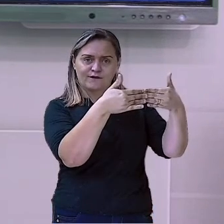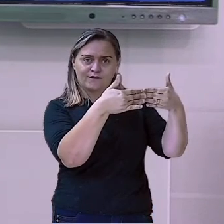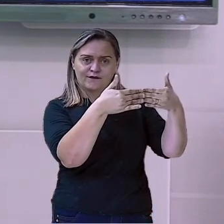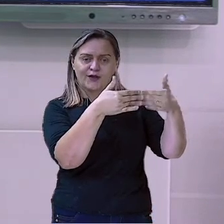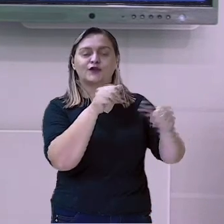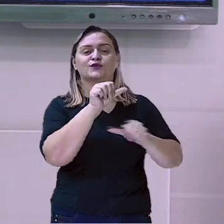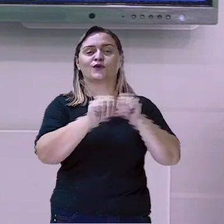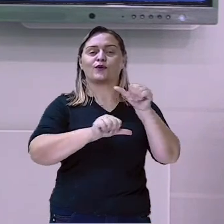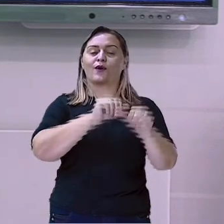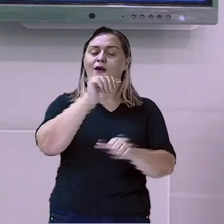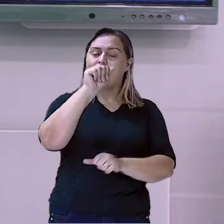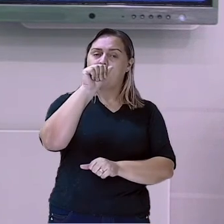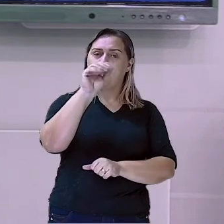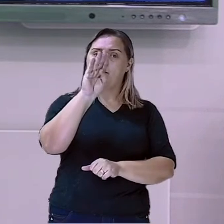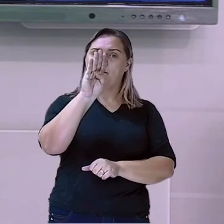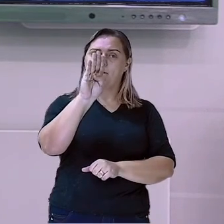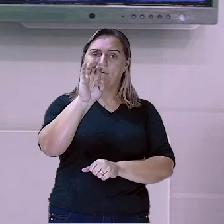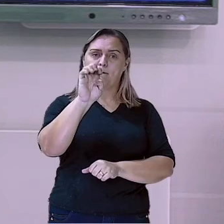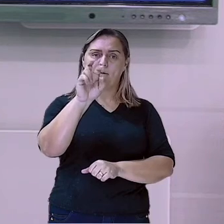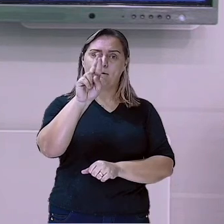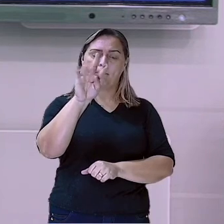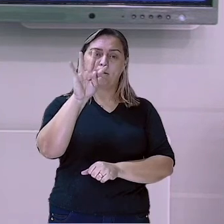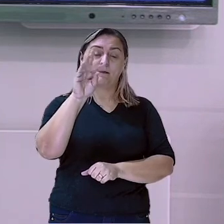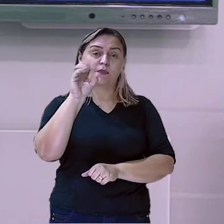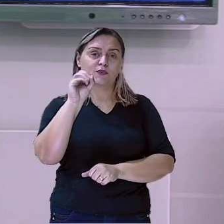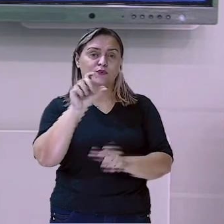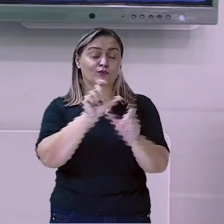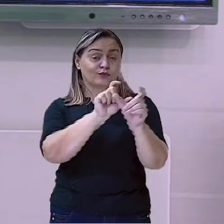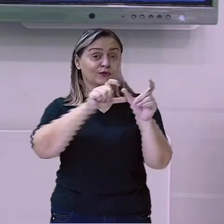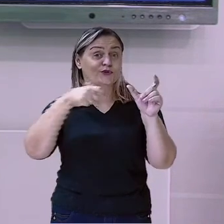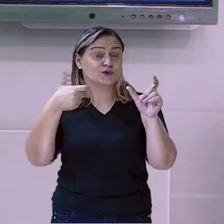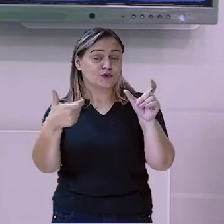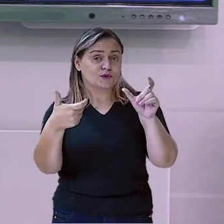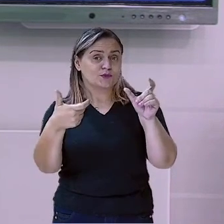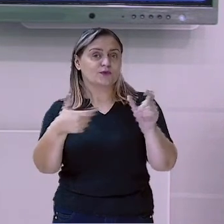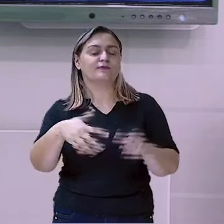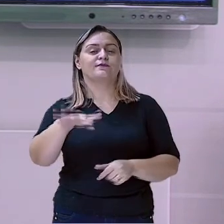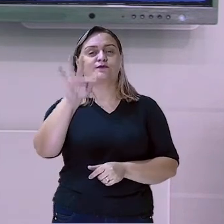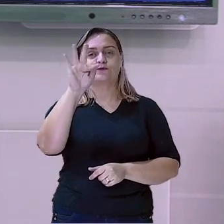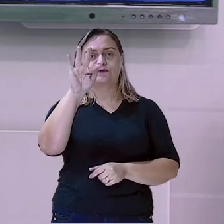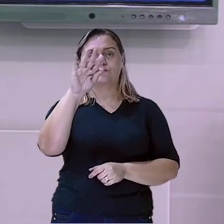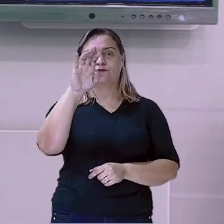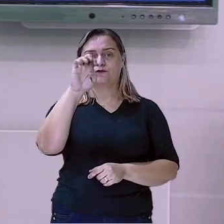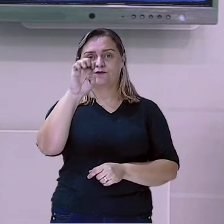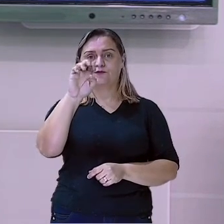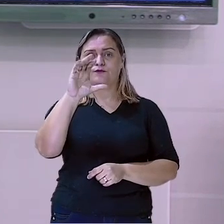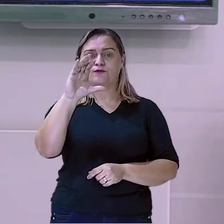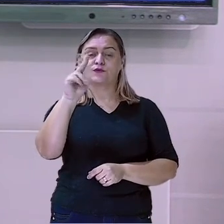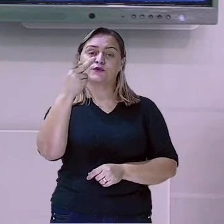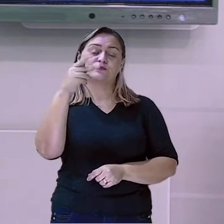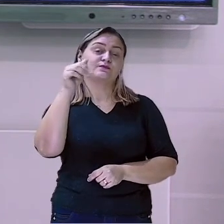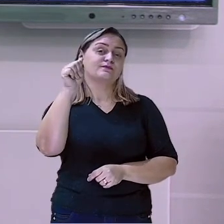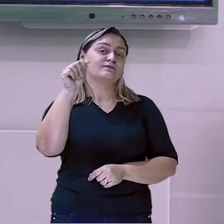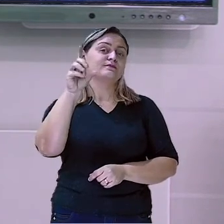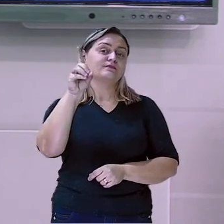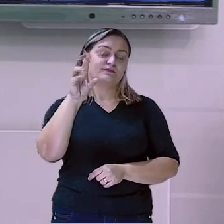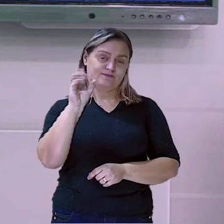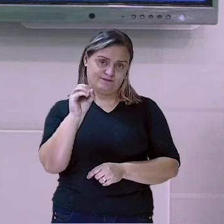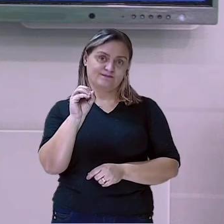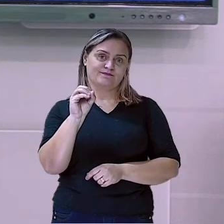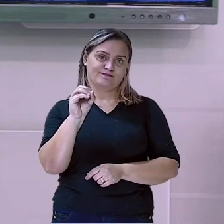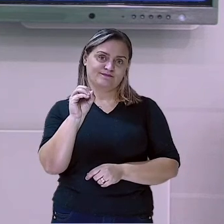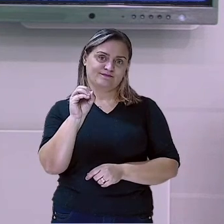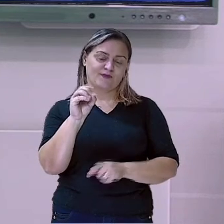aberto, o antônimo de aberto é fechado, tornando assim a frase com sentido oposto uma da